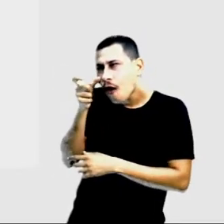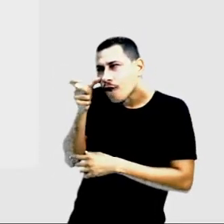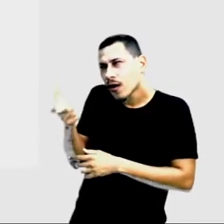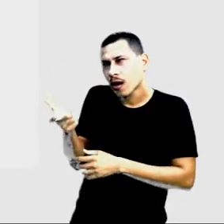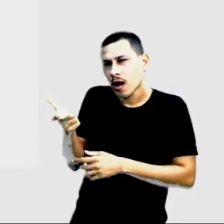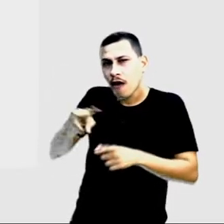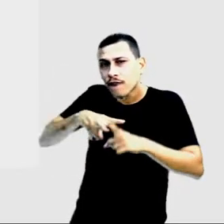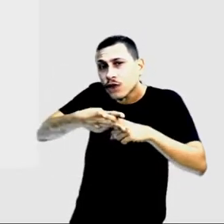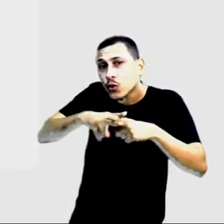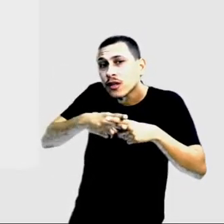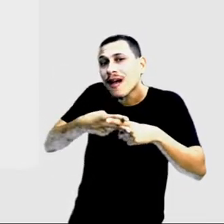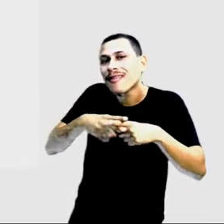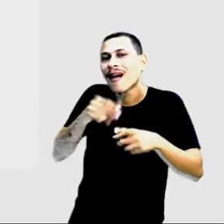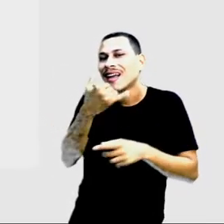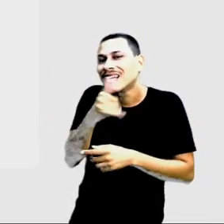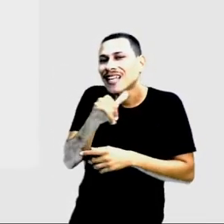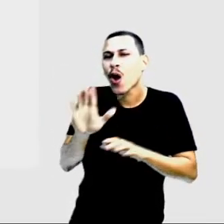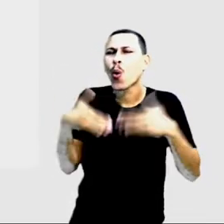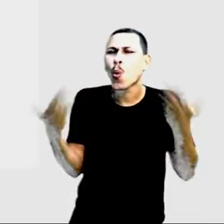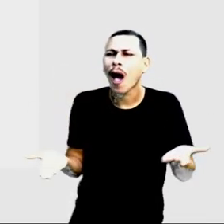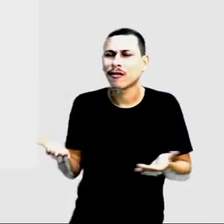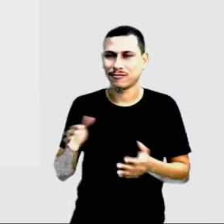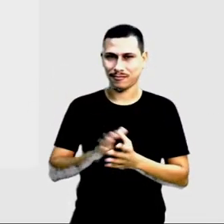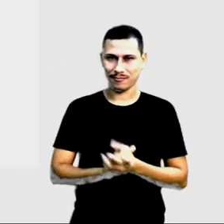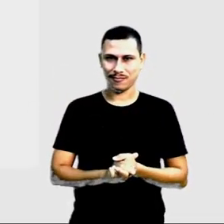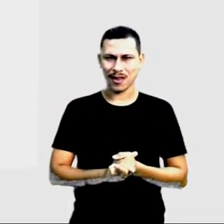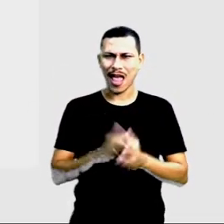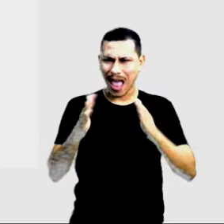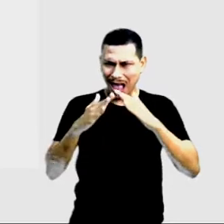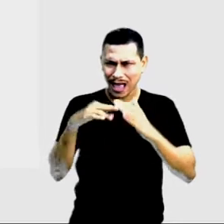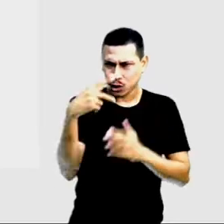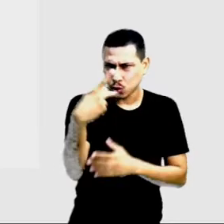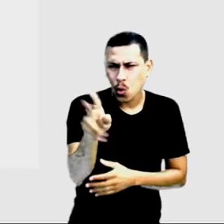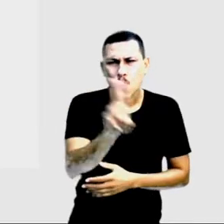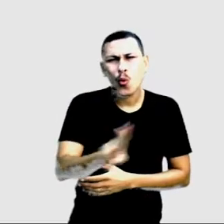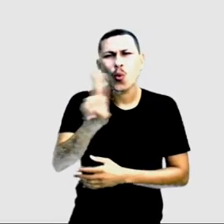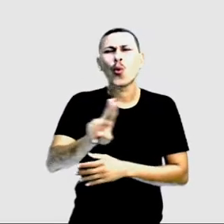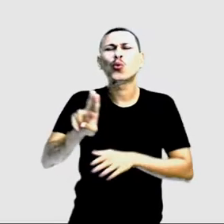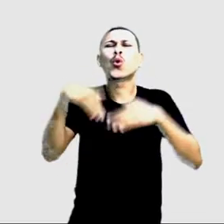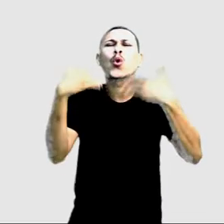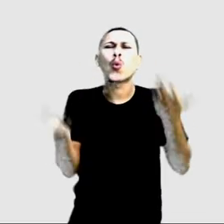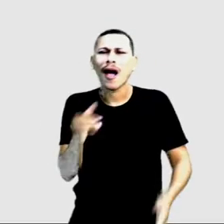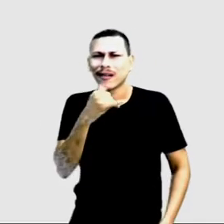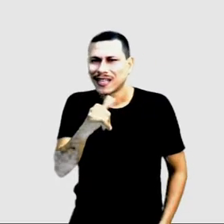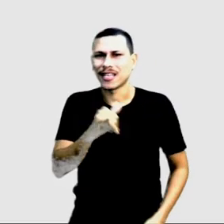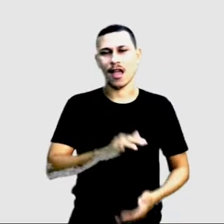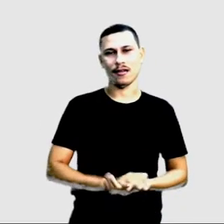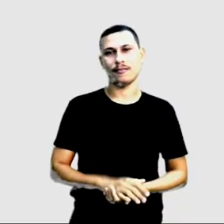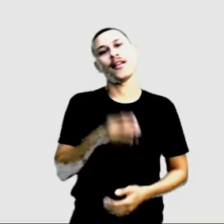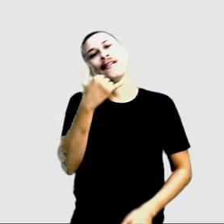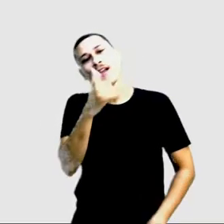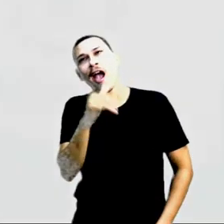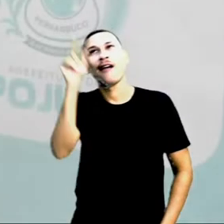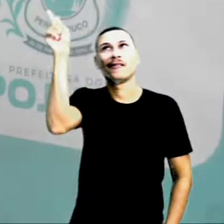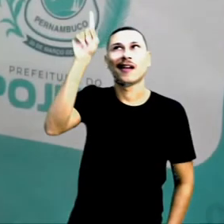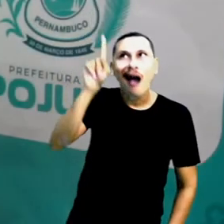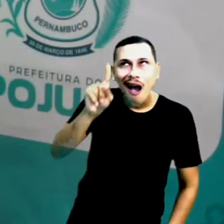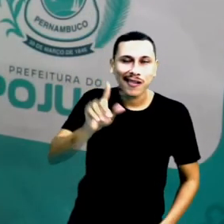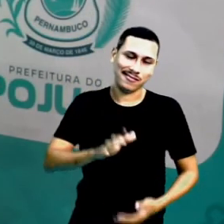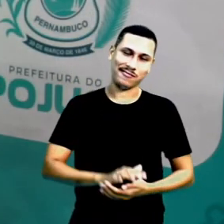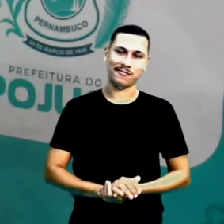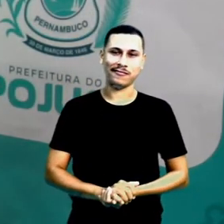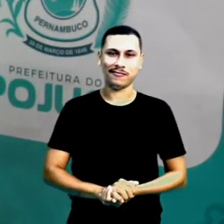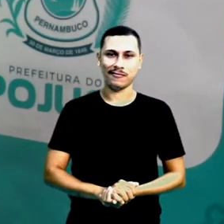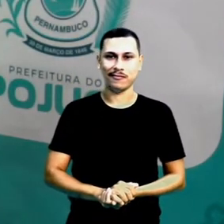energia? Na sua casa se usa qual energia para funcionar uma televisão? Geralmente a gente usa a energia elétrica,